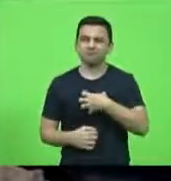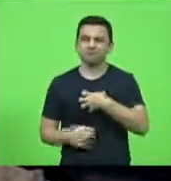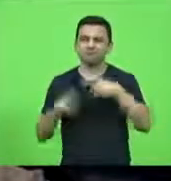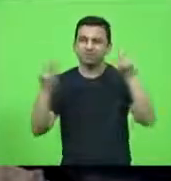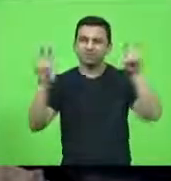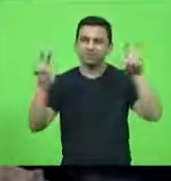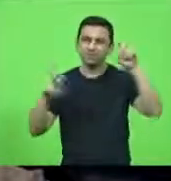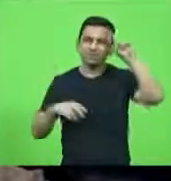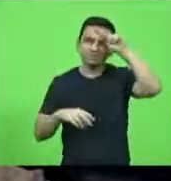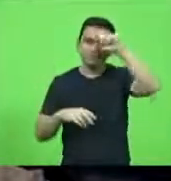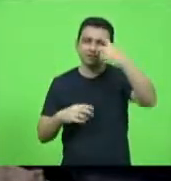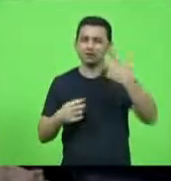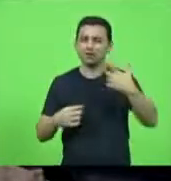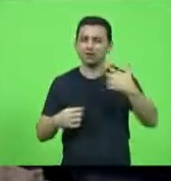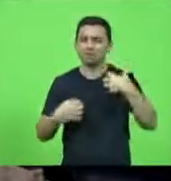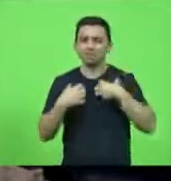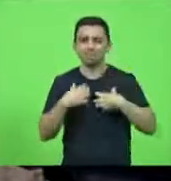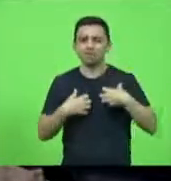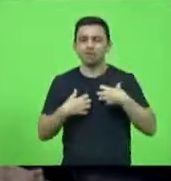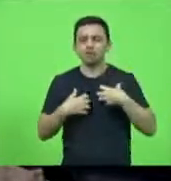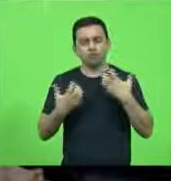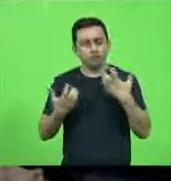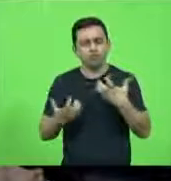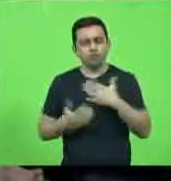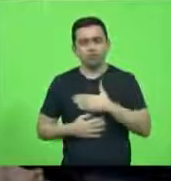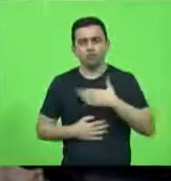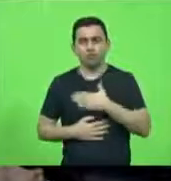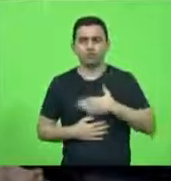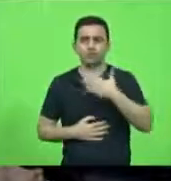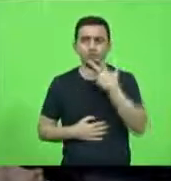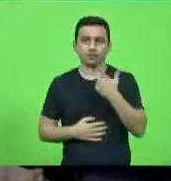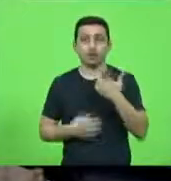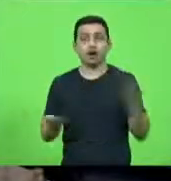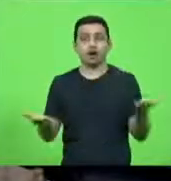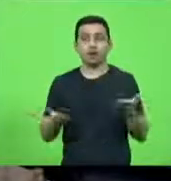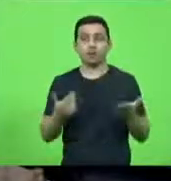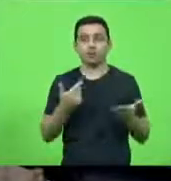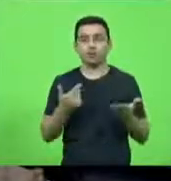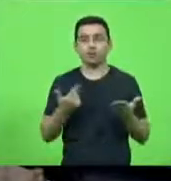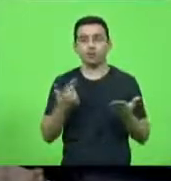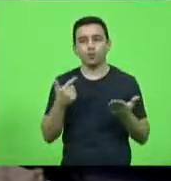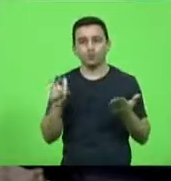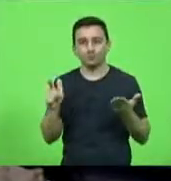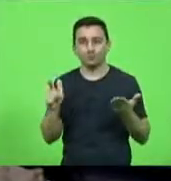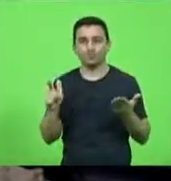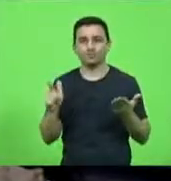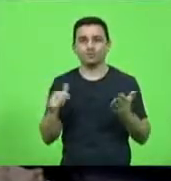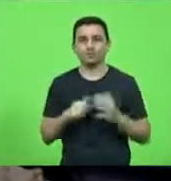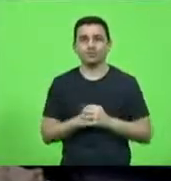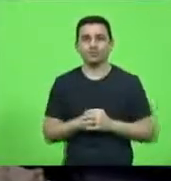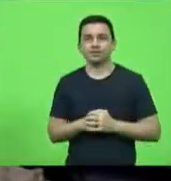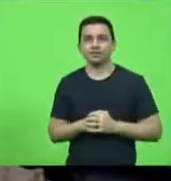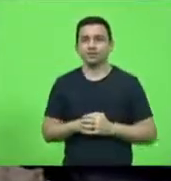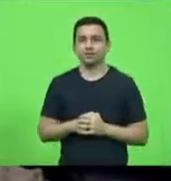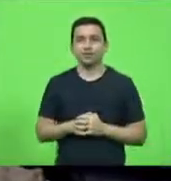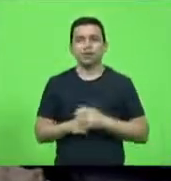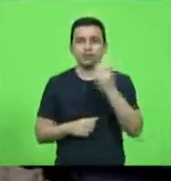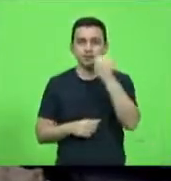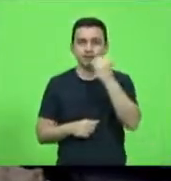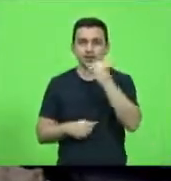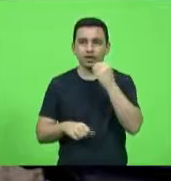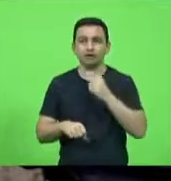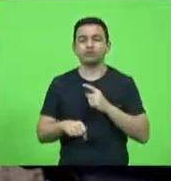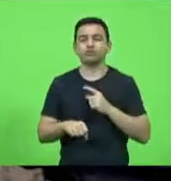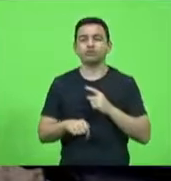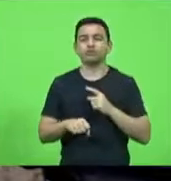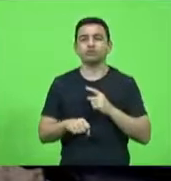incomoda muito e gosto de falar sobre ele. O meu assunto aqui era outro, até vou usar aqui o ensejo promovido pelo